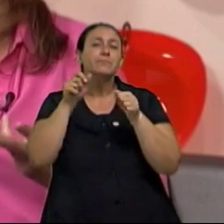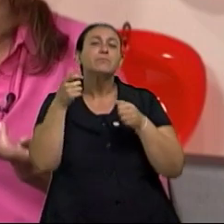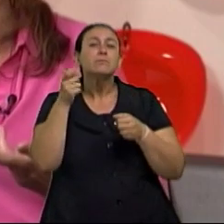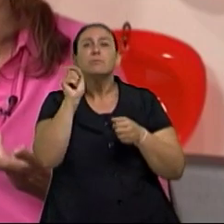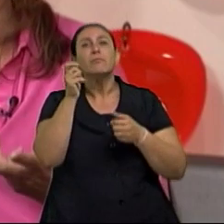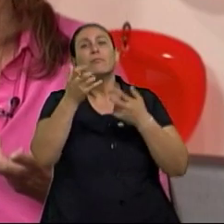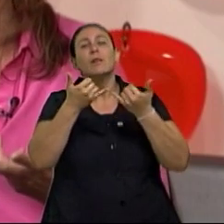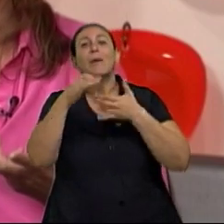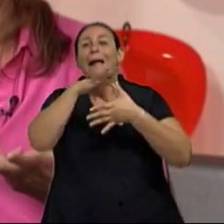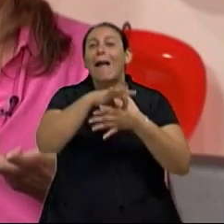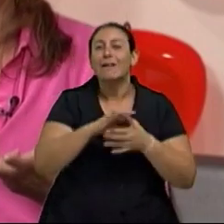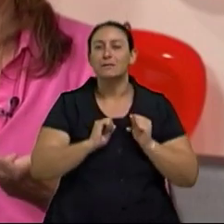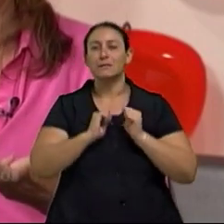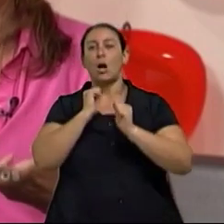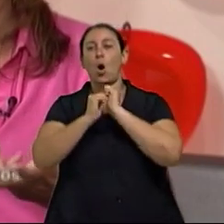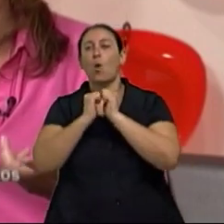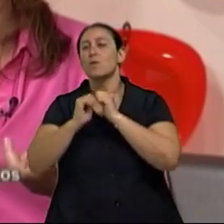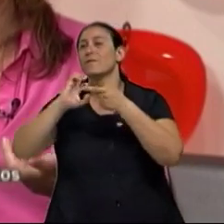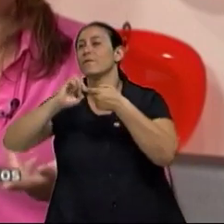feijão,